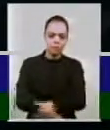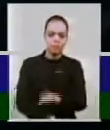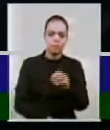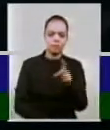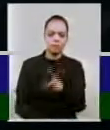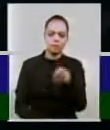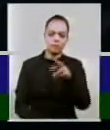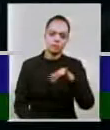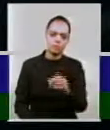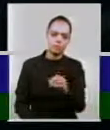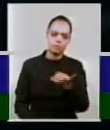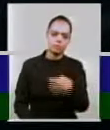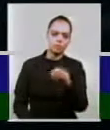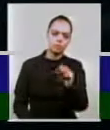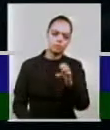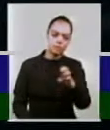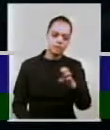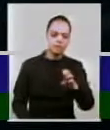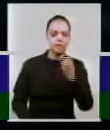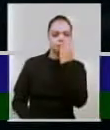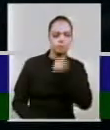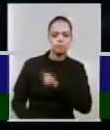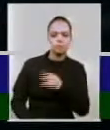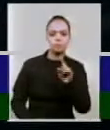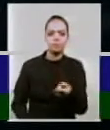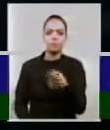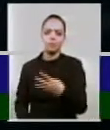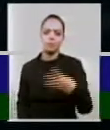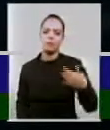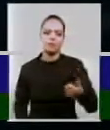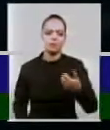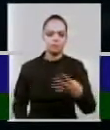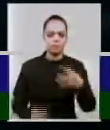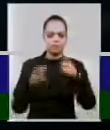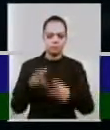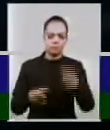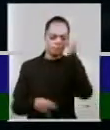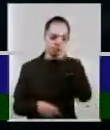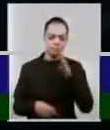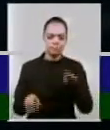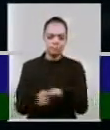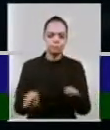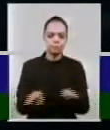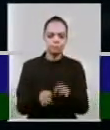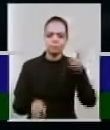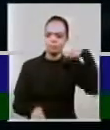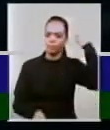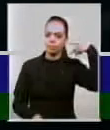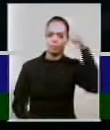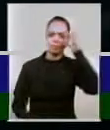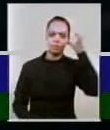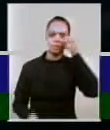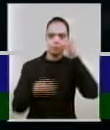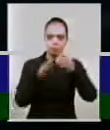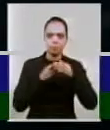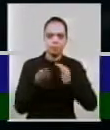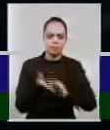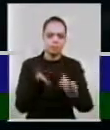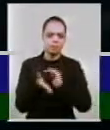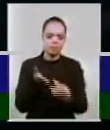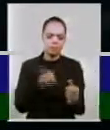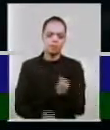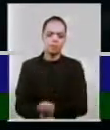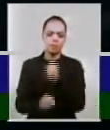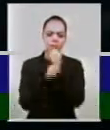Cunha, em frente ao número 1414, bairro Brasil. Também o vereador Celso Santos solicita ao secretário municipal